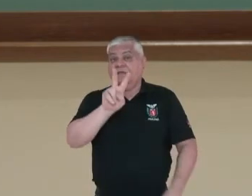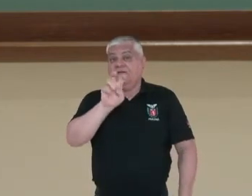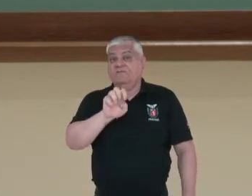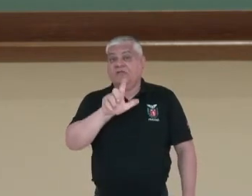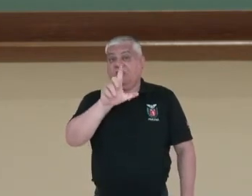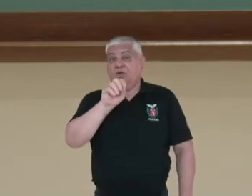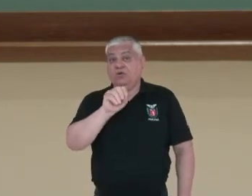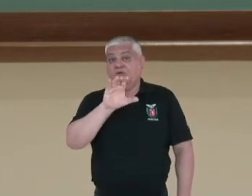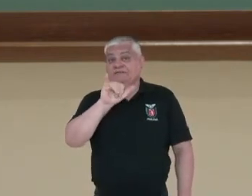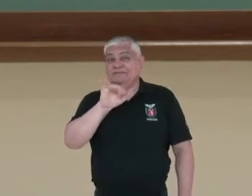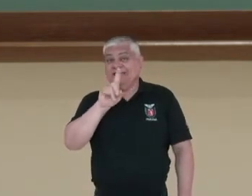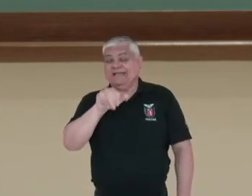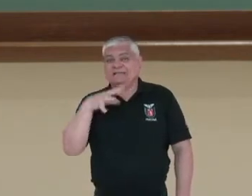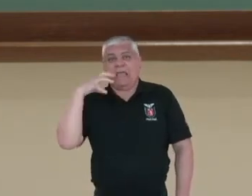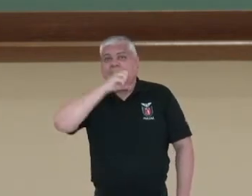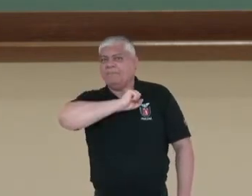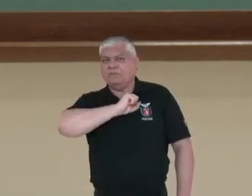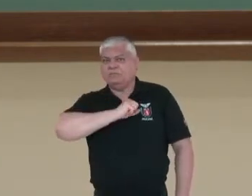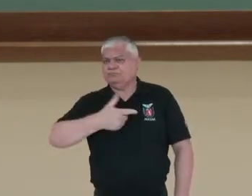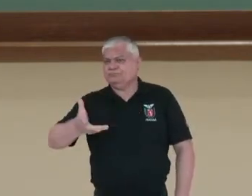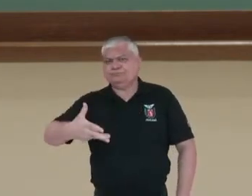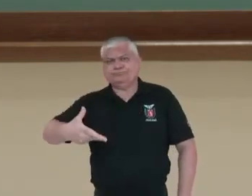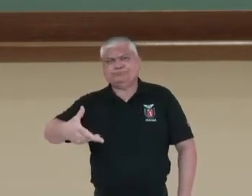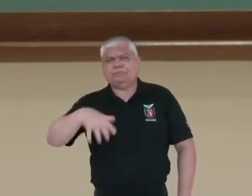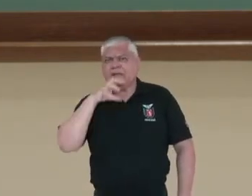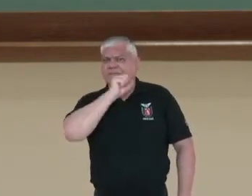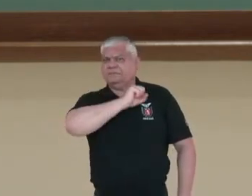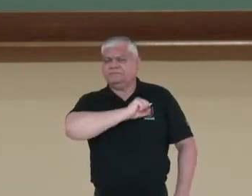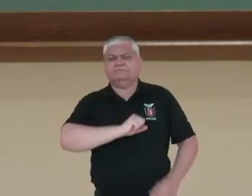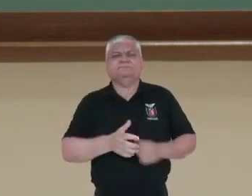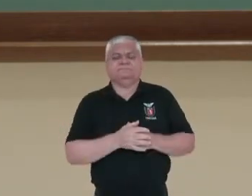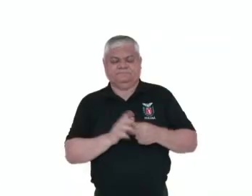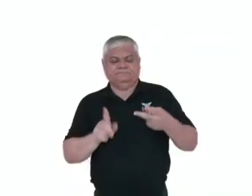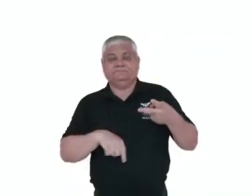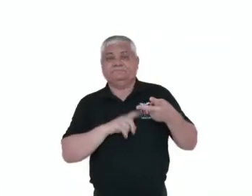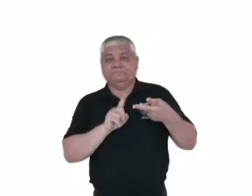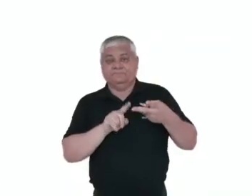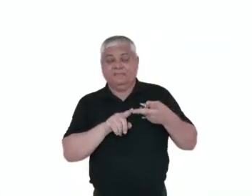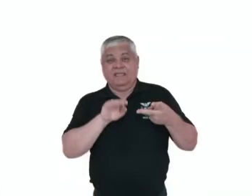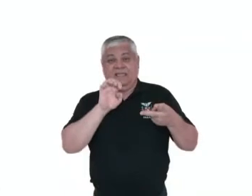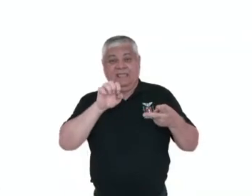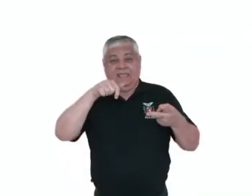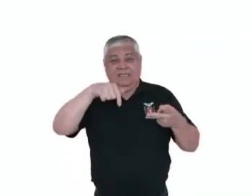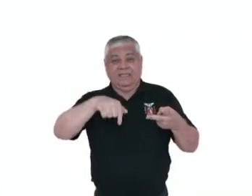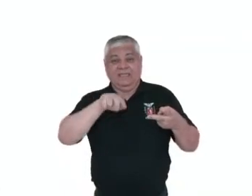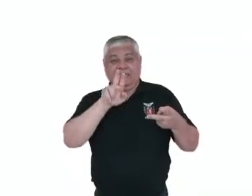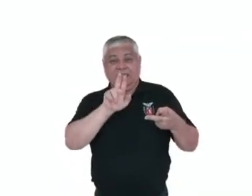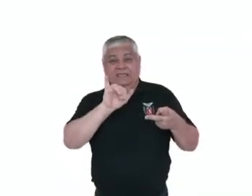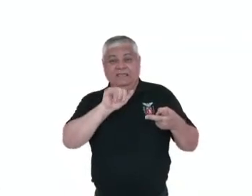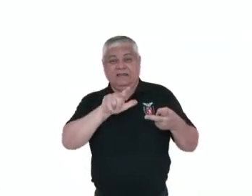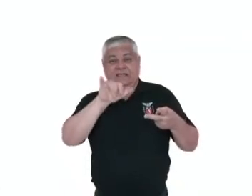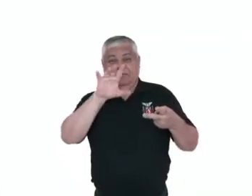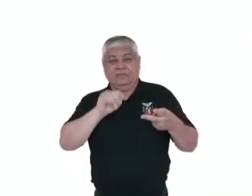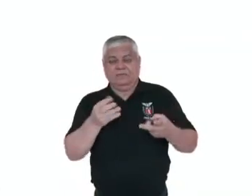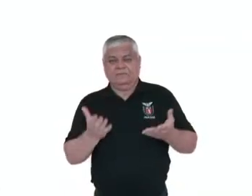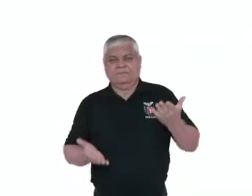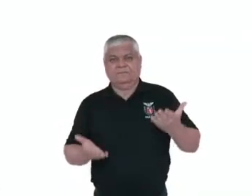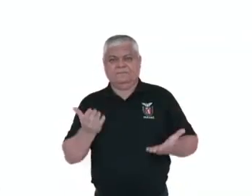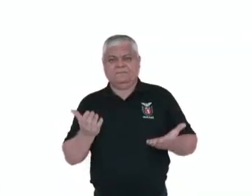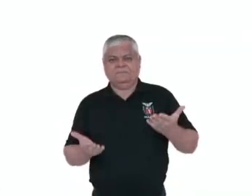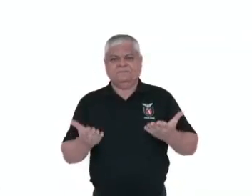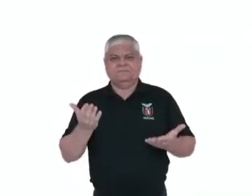e um curto espaço de tempo então ser rápido né para poder fazer as coisas o equilíbrio sustentar o corpo para a posição